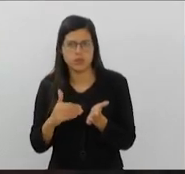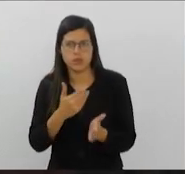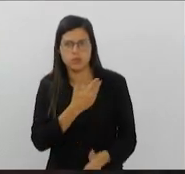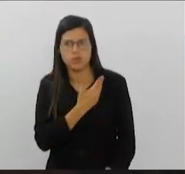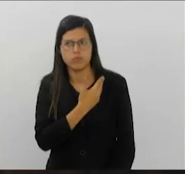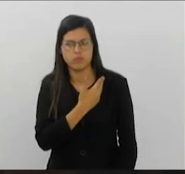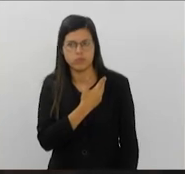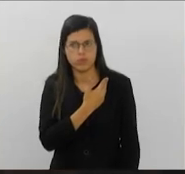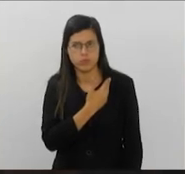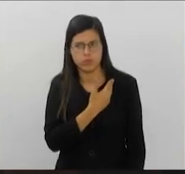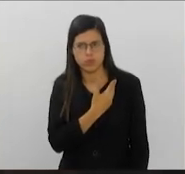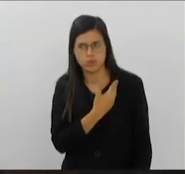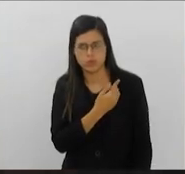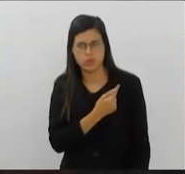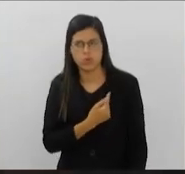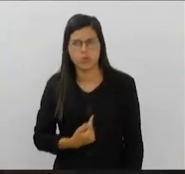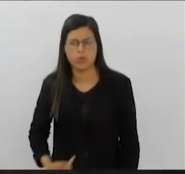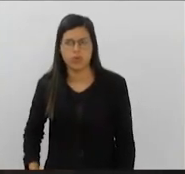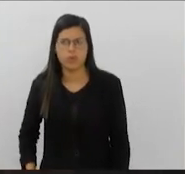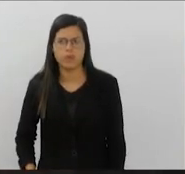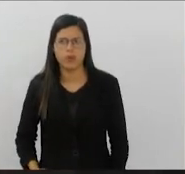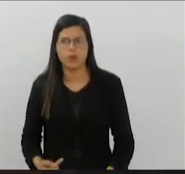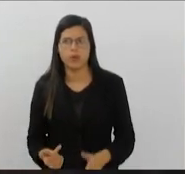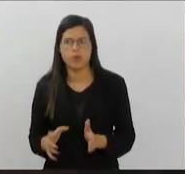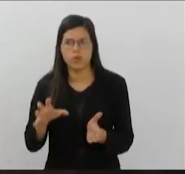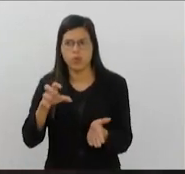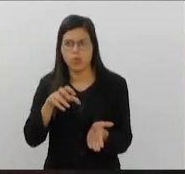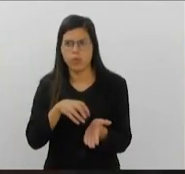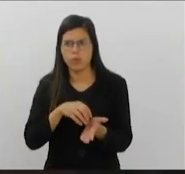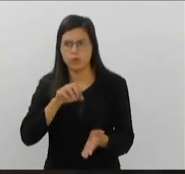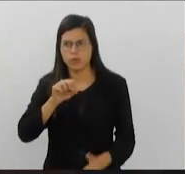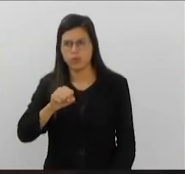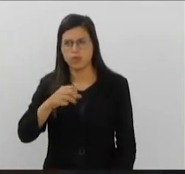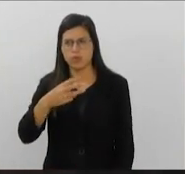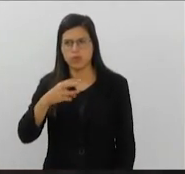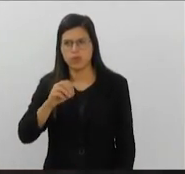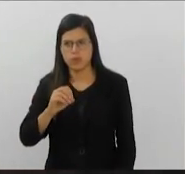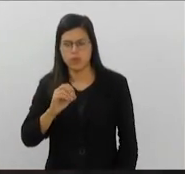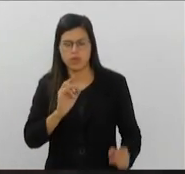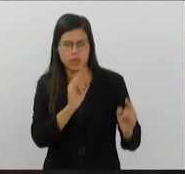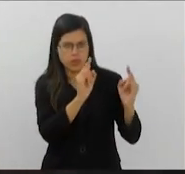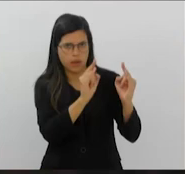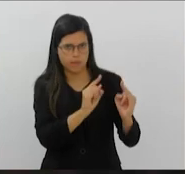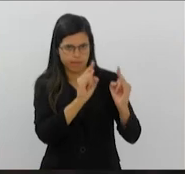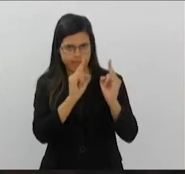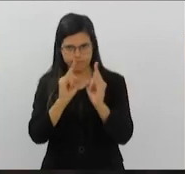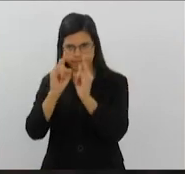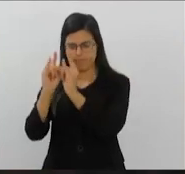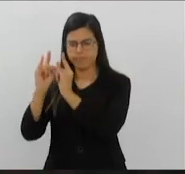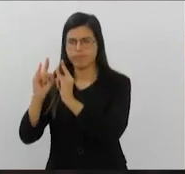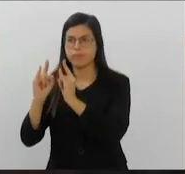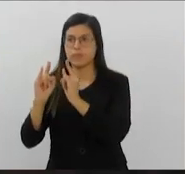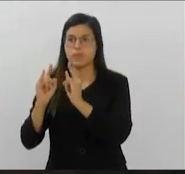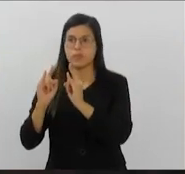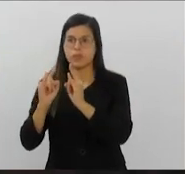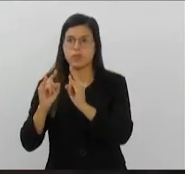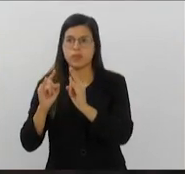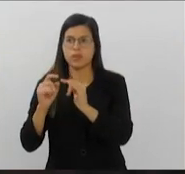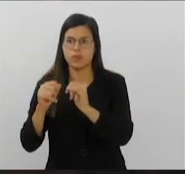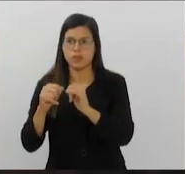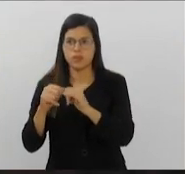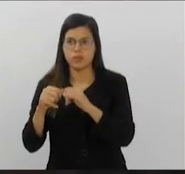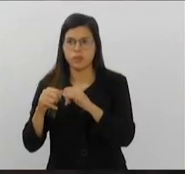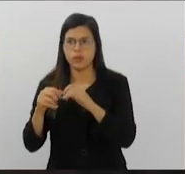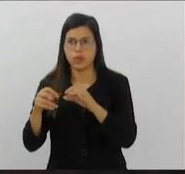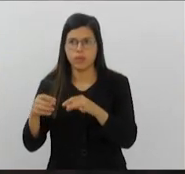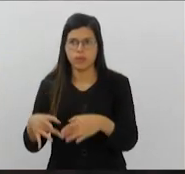na inauguração de um complexo habitacional de 830 apartamentos, que foi deixado pelo governo federal,